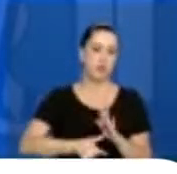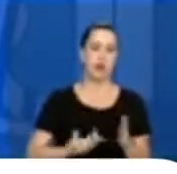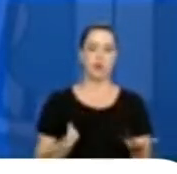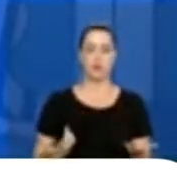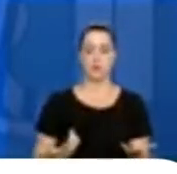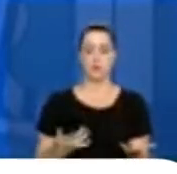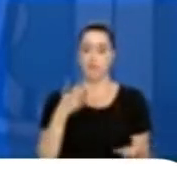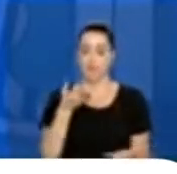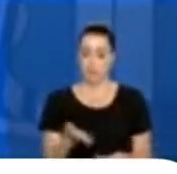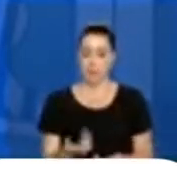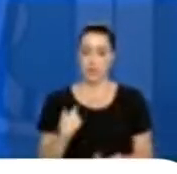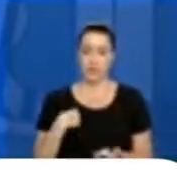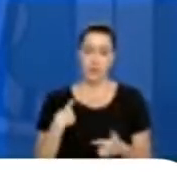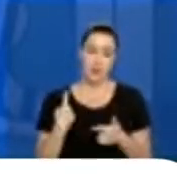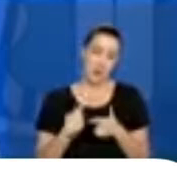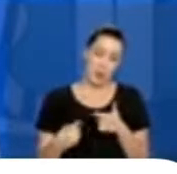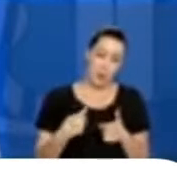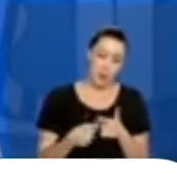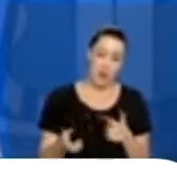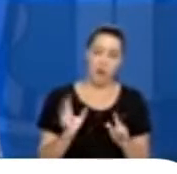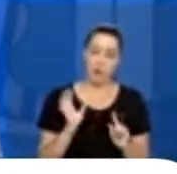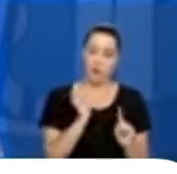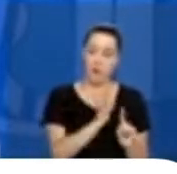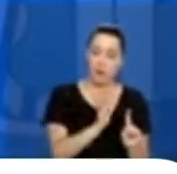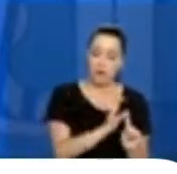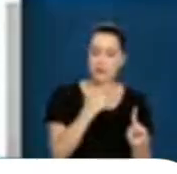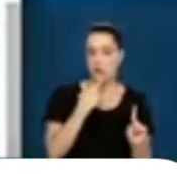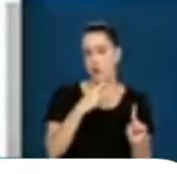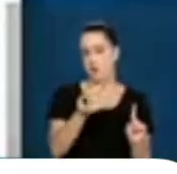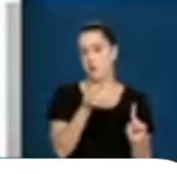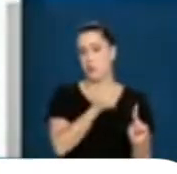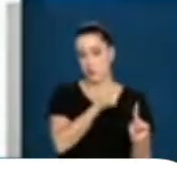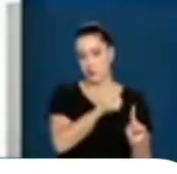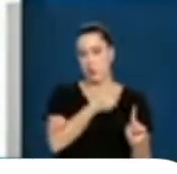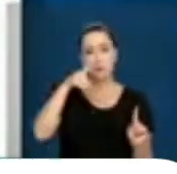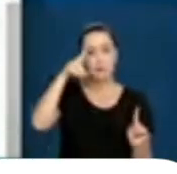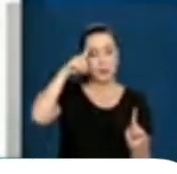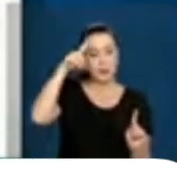esse atraso, ele acabava influenciando. Então, nós observamos que